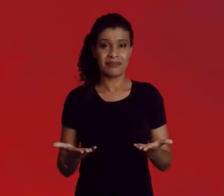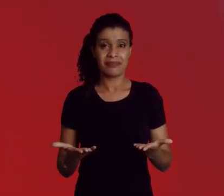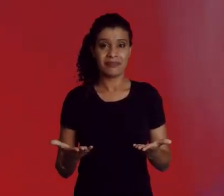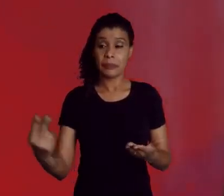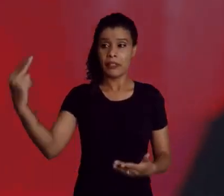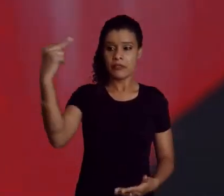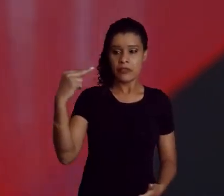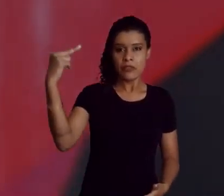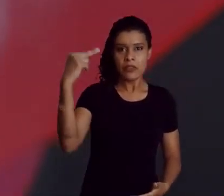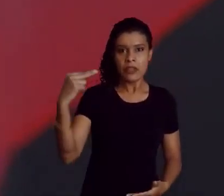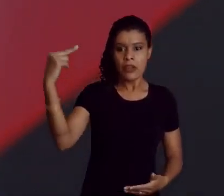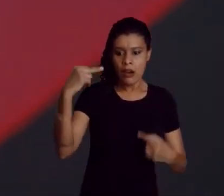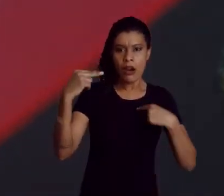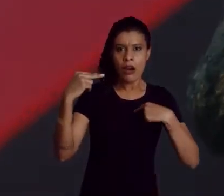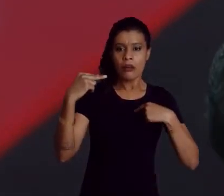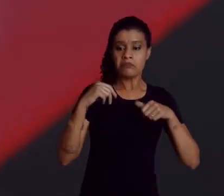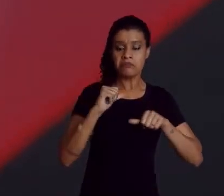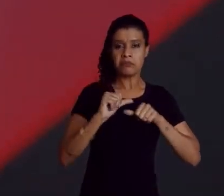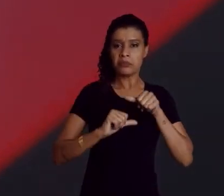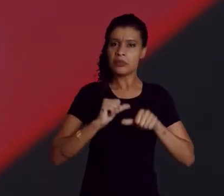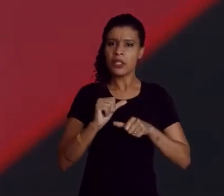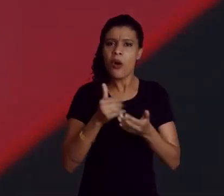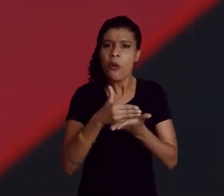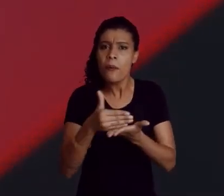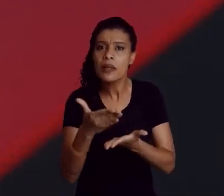Ouse mudar. Comece por você.